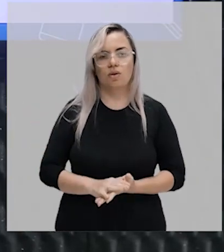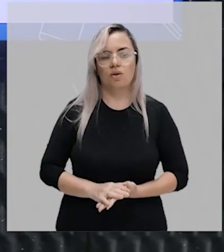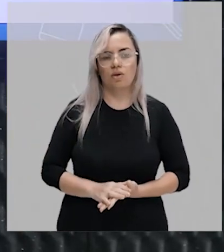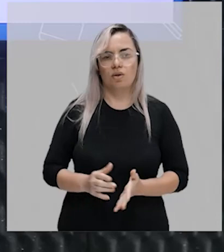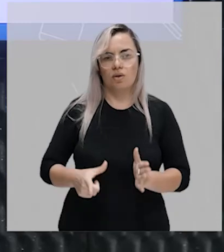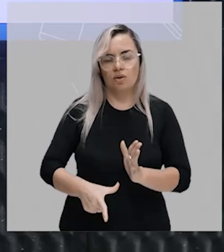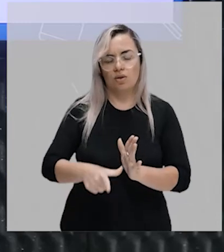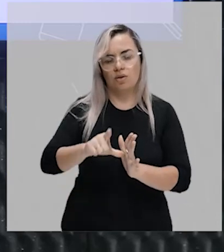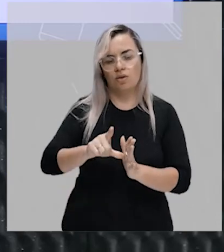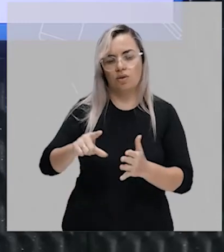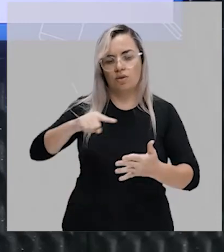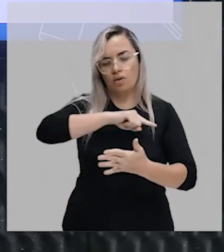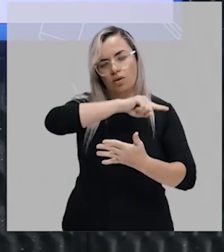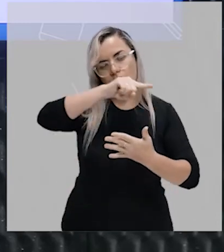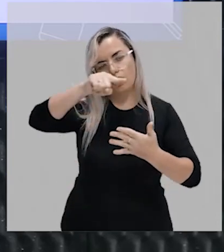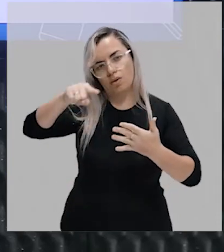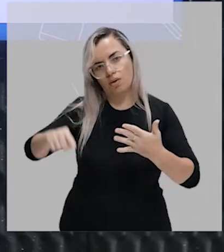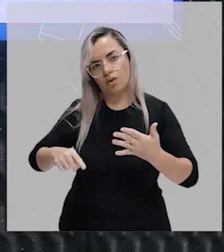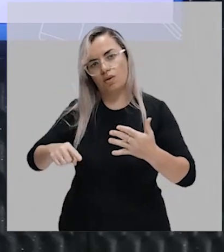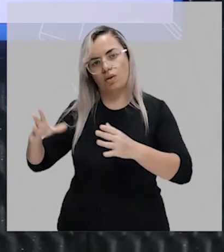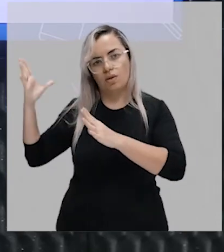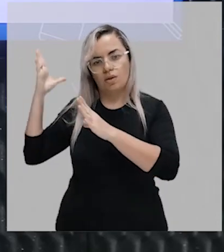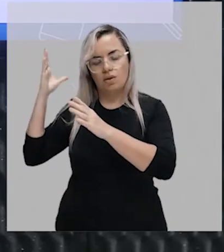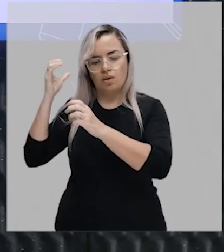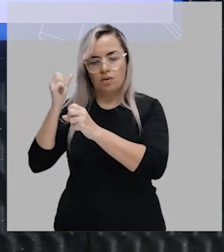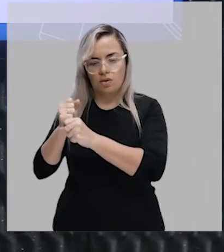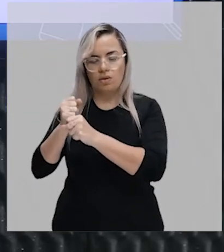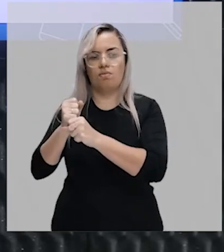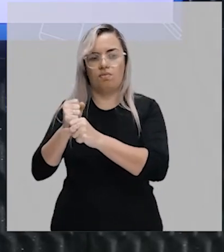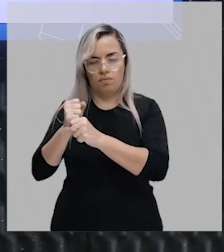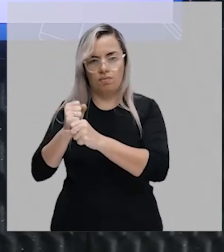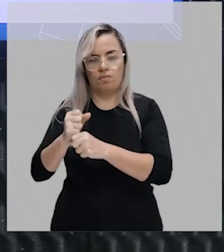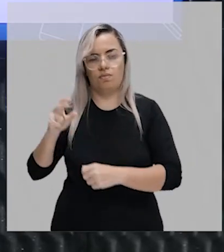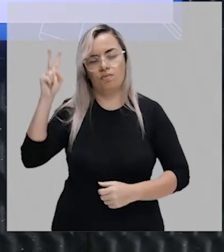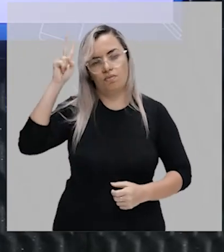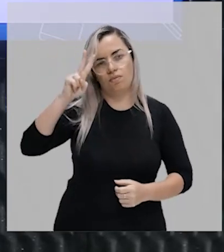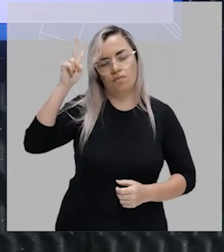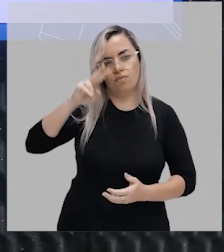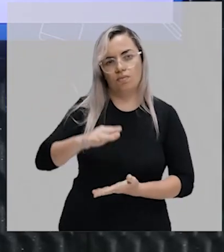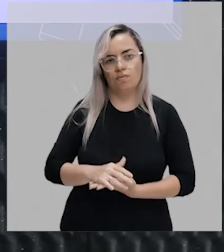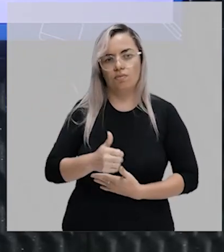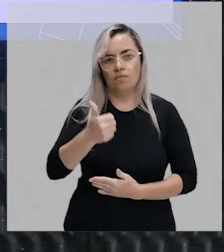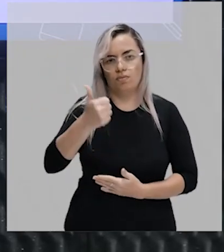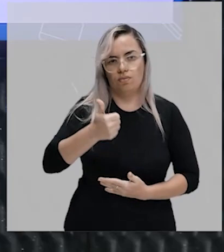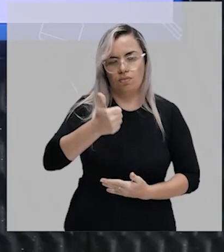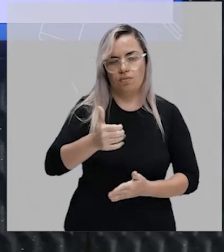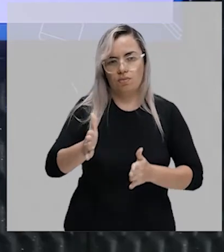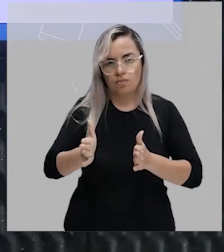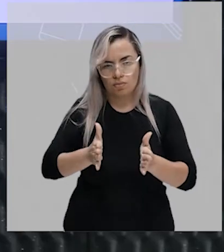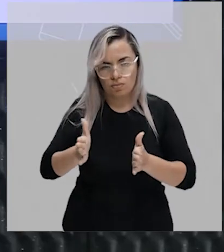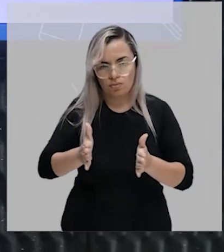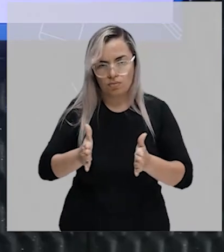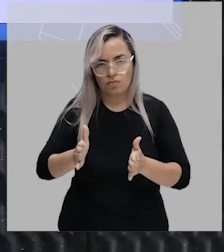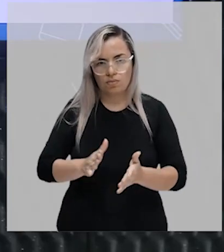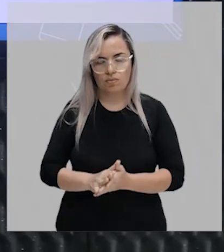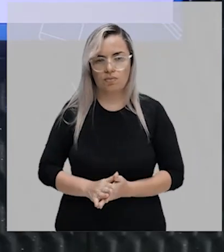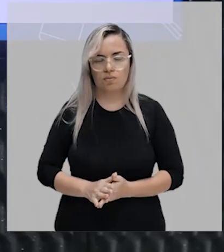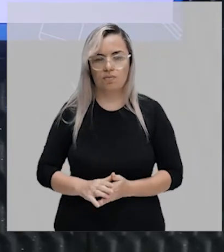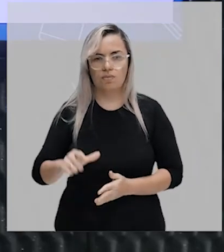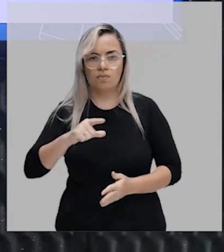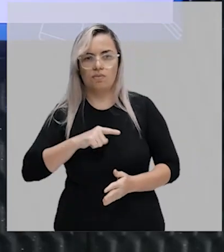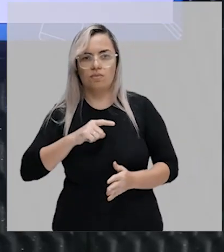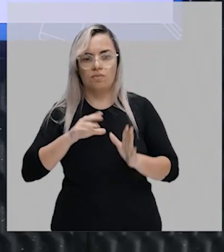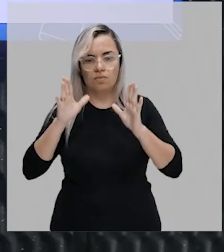de ver aqui as alternativas, a gente vai relembrar, certo? A primeira etapa que nós devemos seguir, um